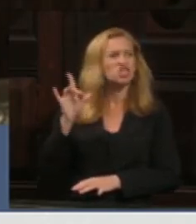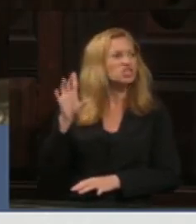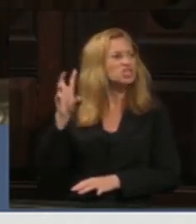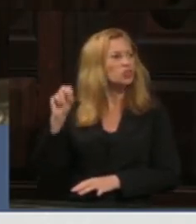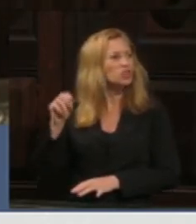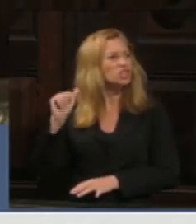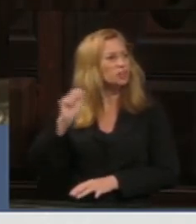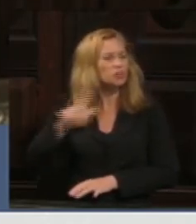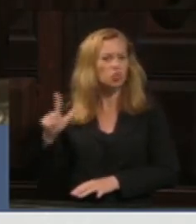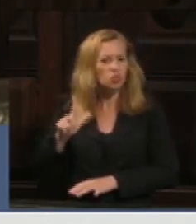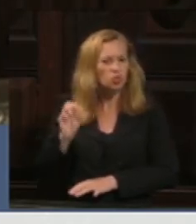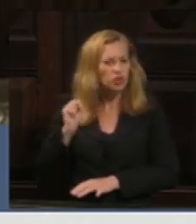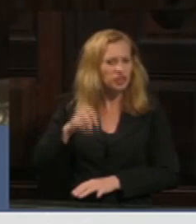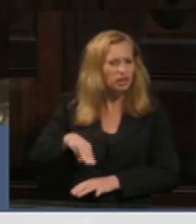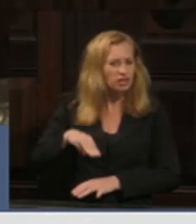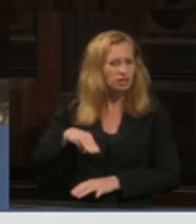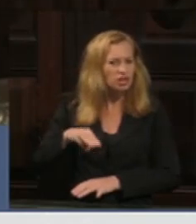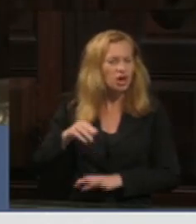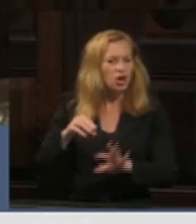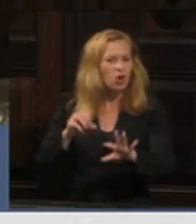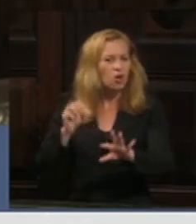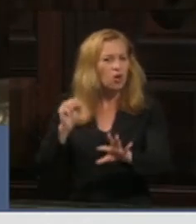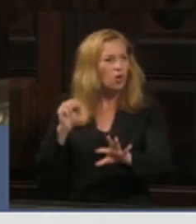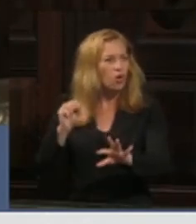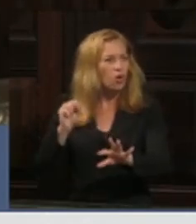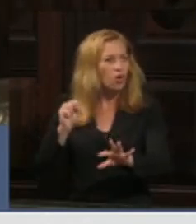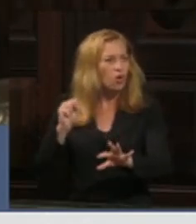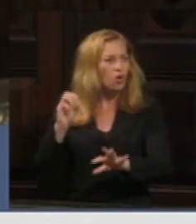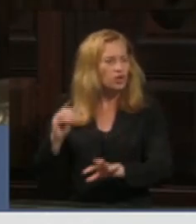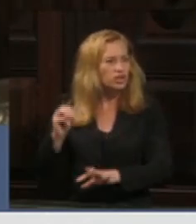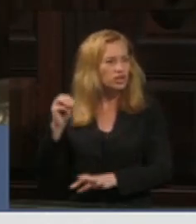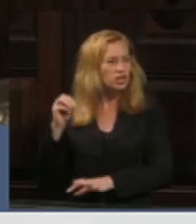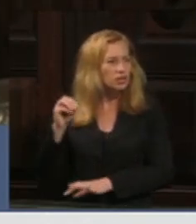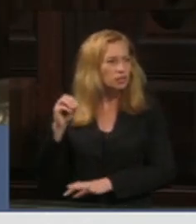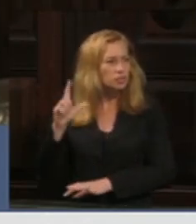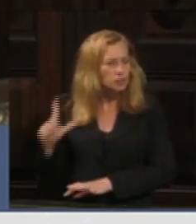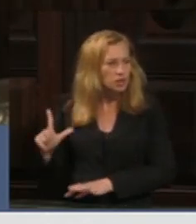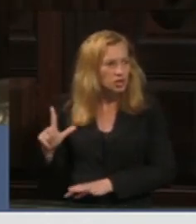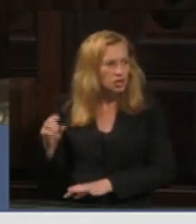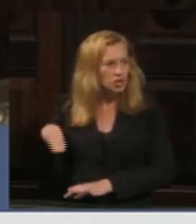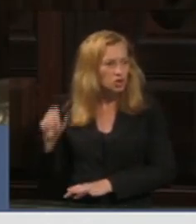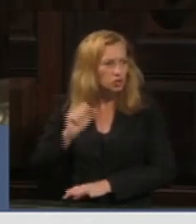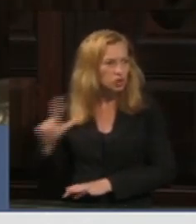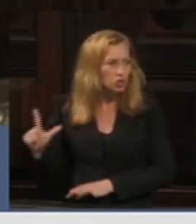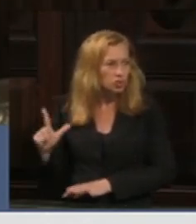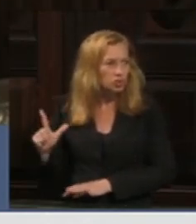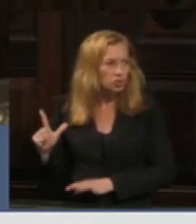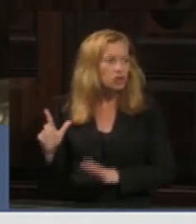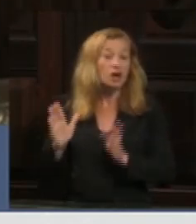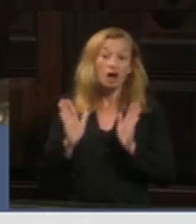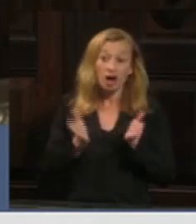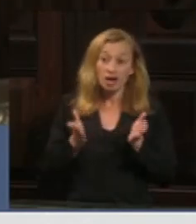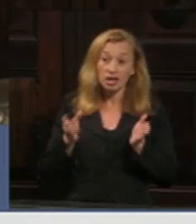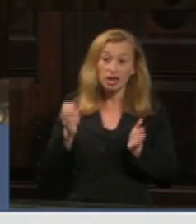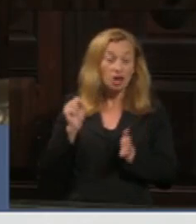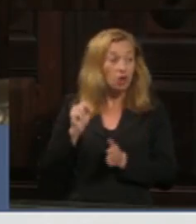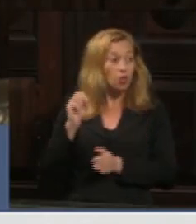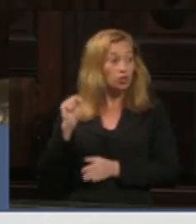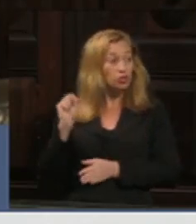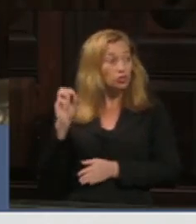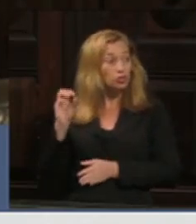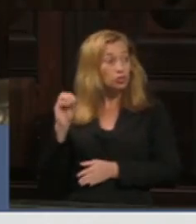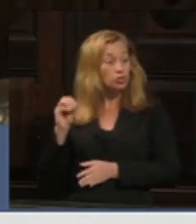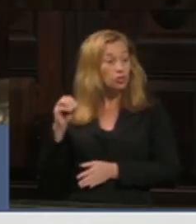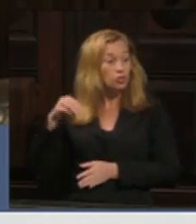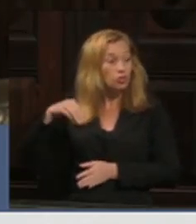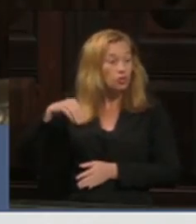Se for 80, aquilo representa em dinheiro 8 milhões de reais.